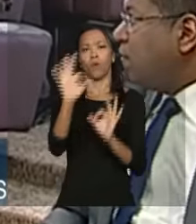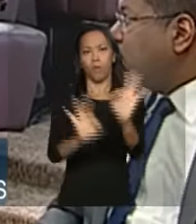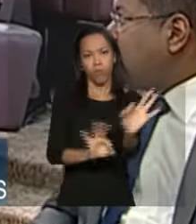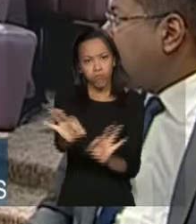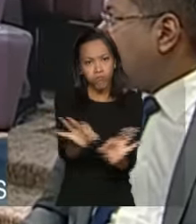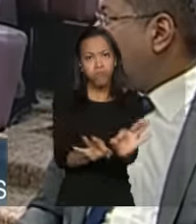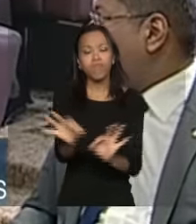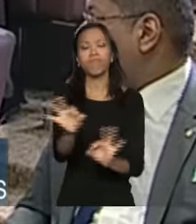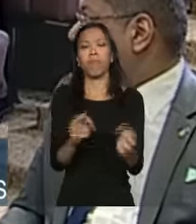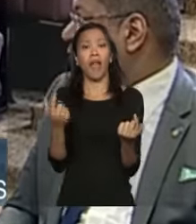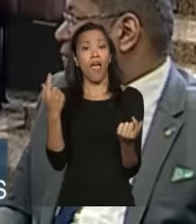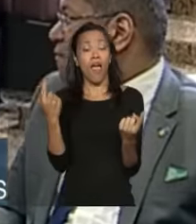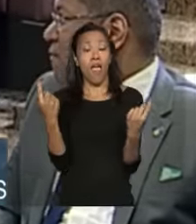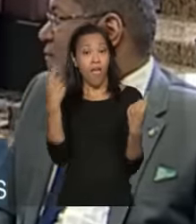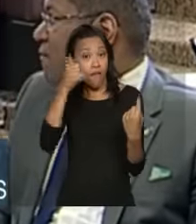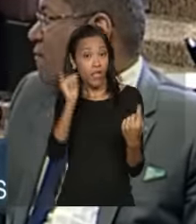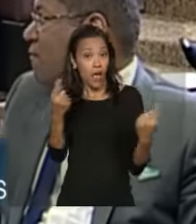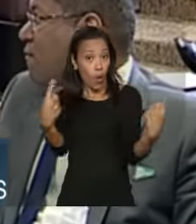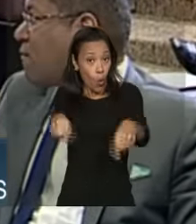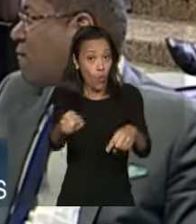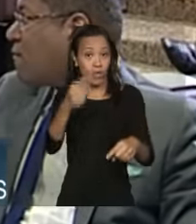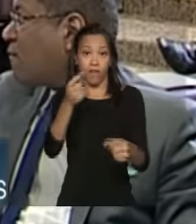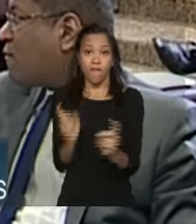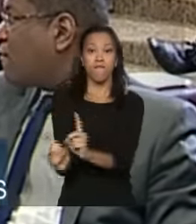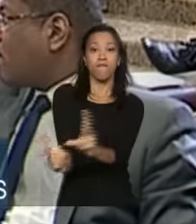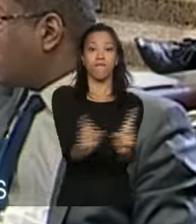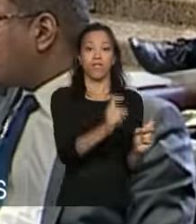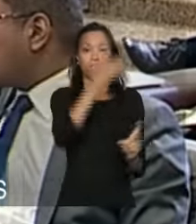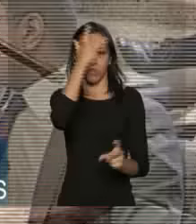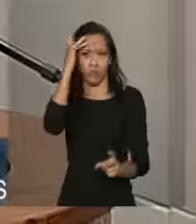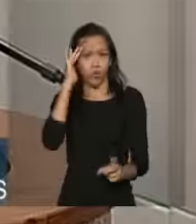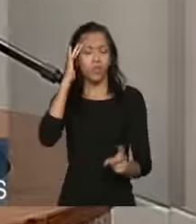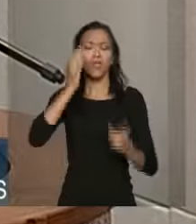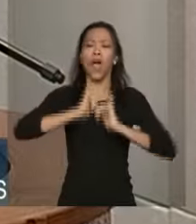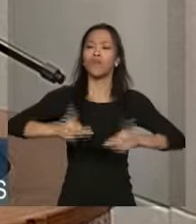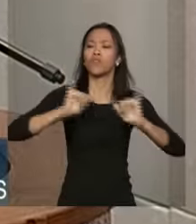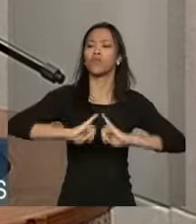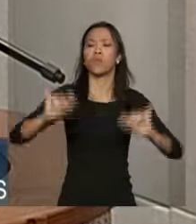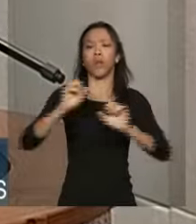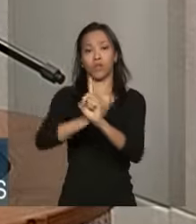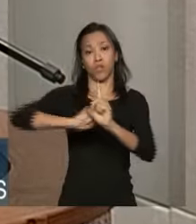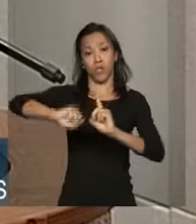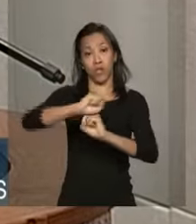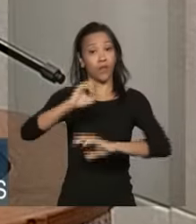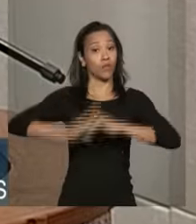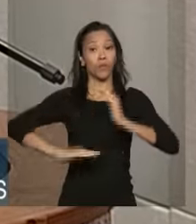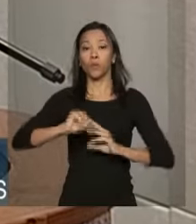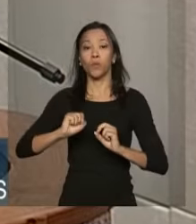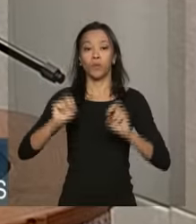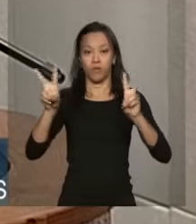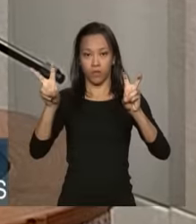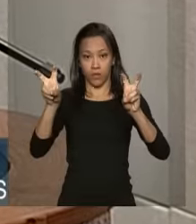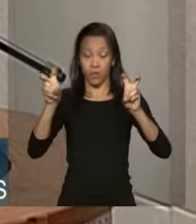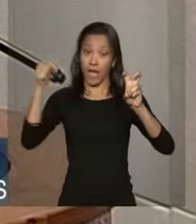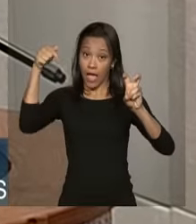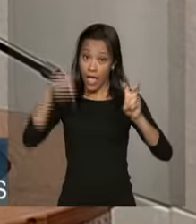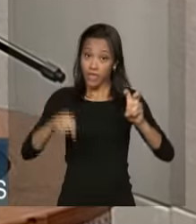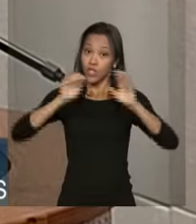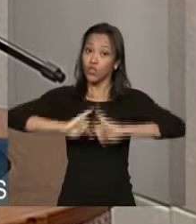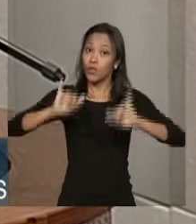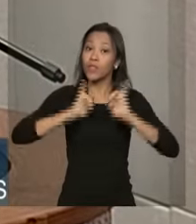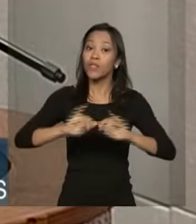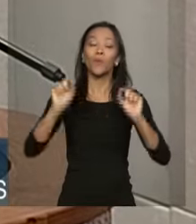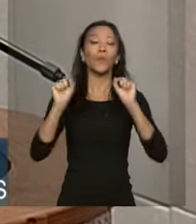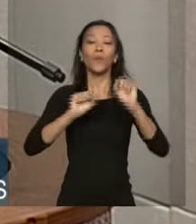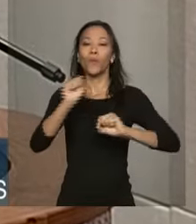pessoas que Visa sensibilizar e mobilizar a sociedade sobre o tema a campanha coração